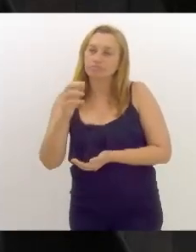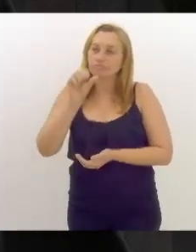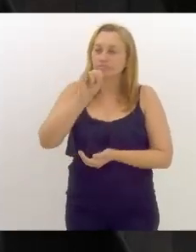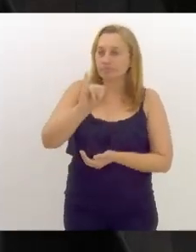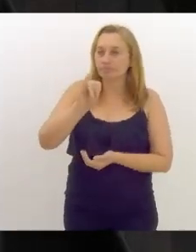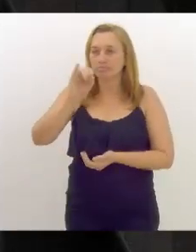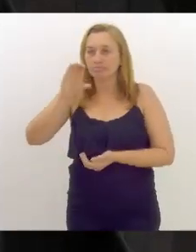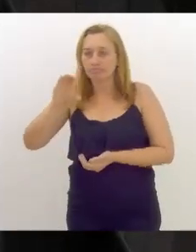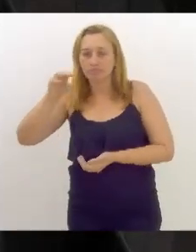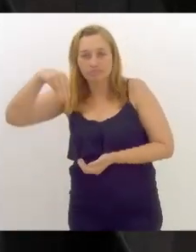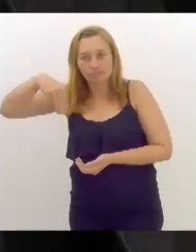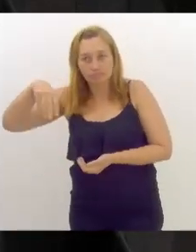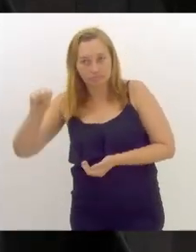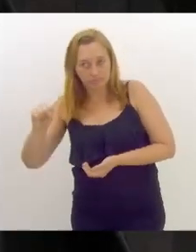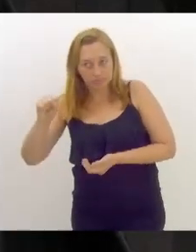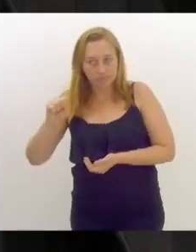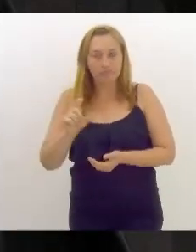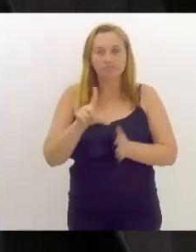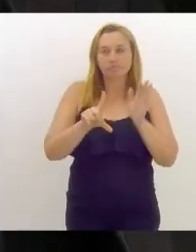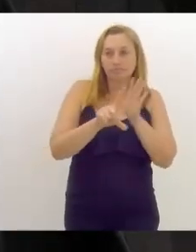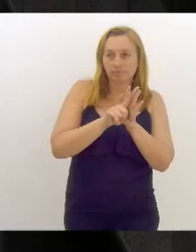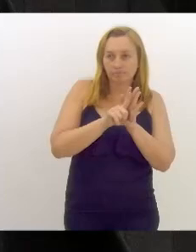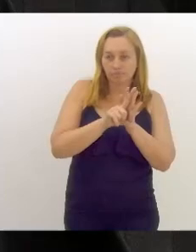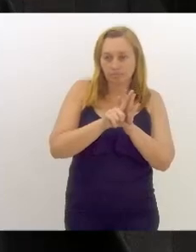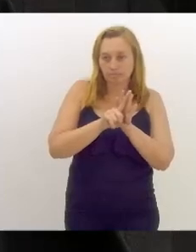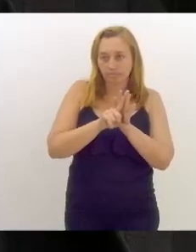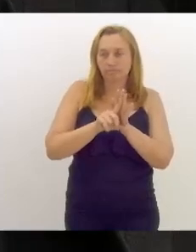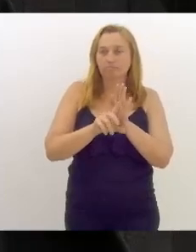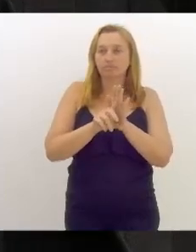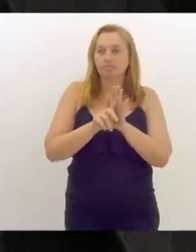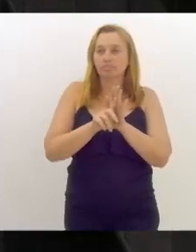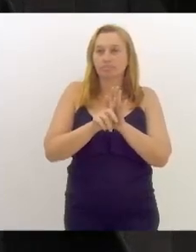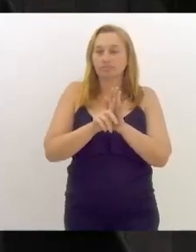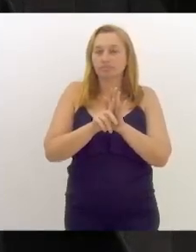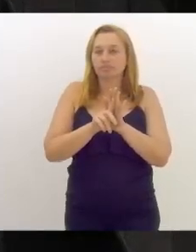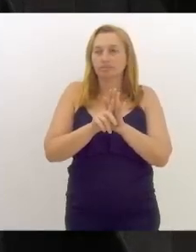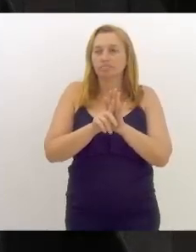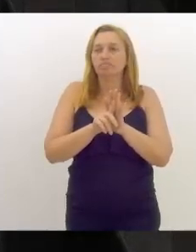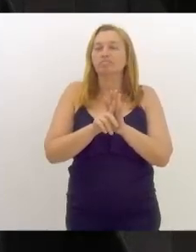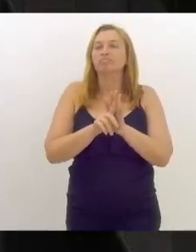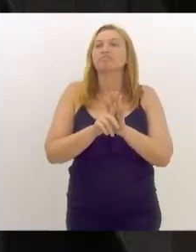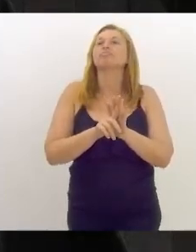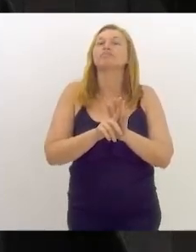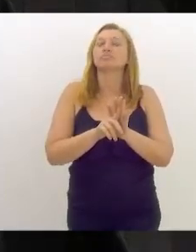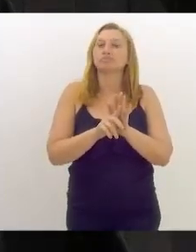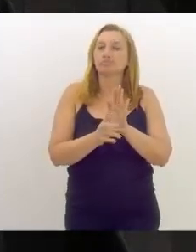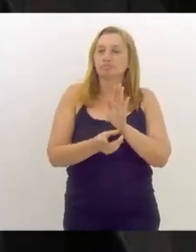ICMS. Na LDO, que antecedeu a LOA, para